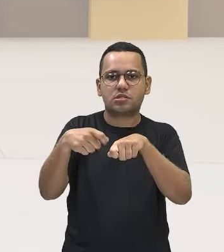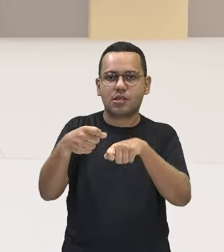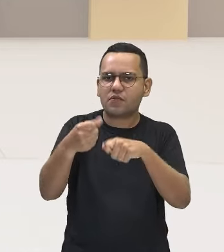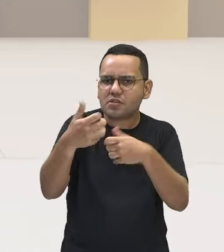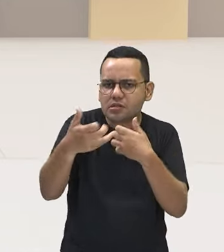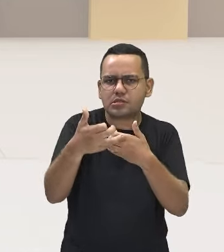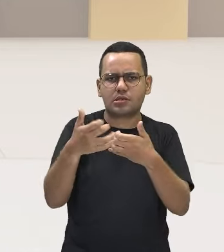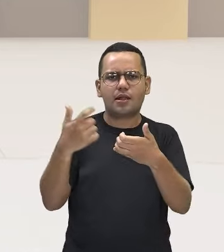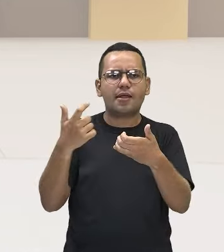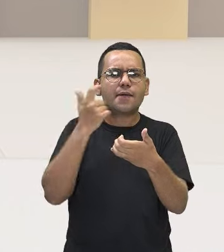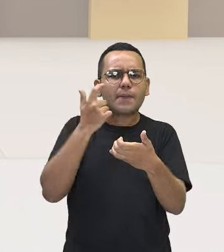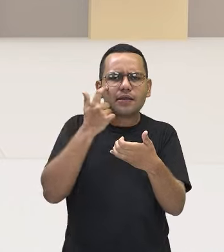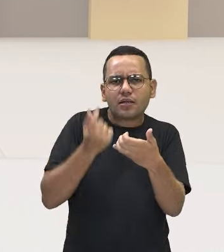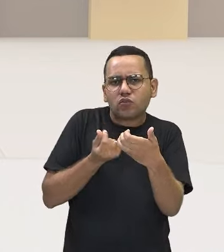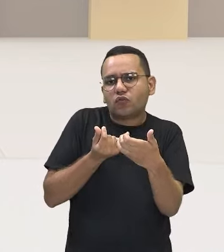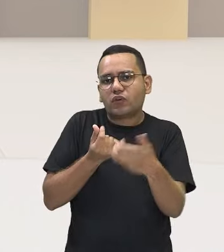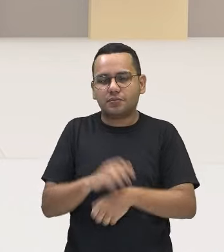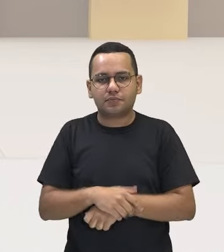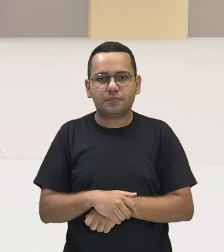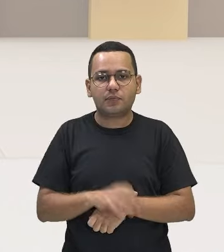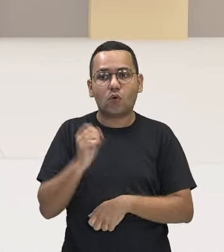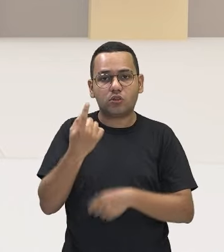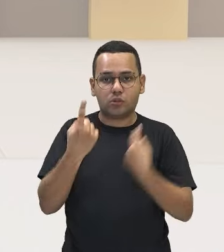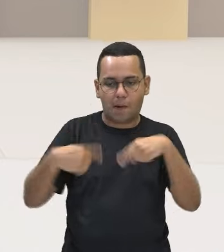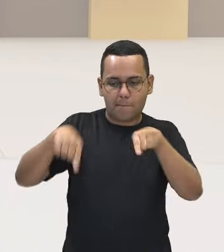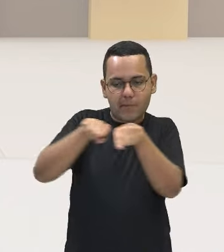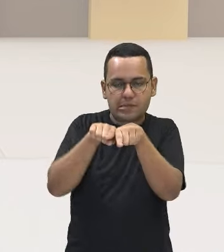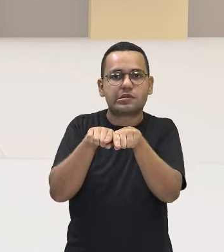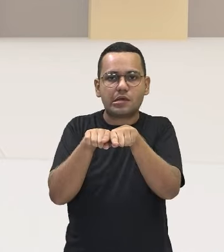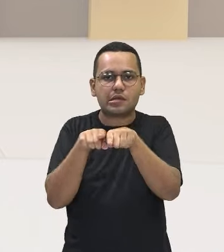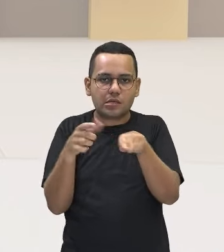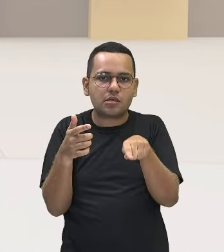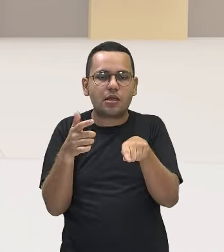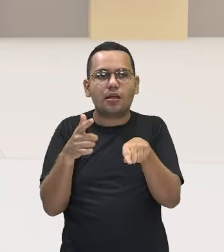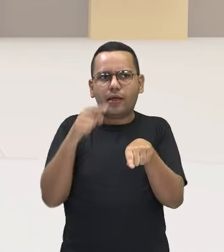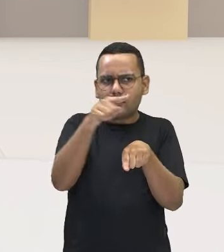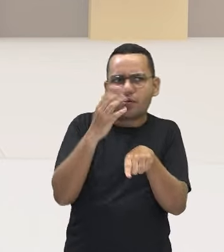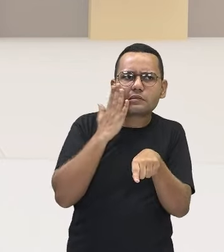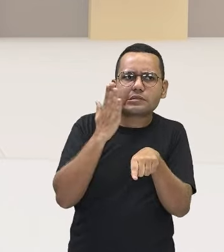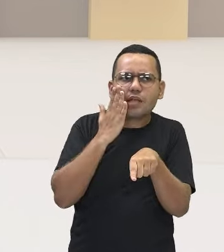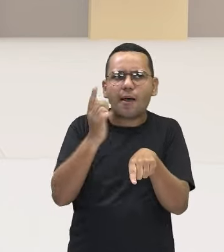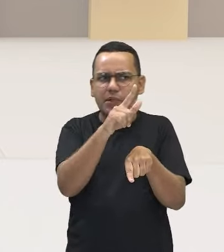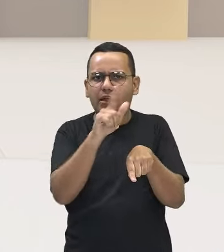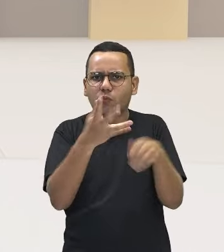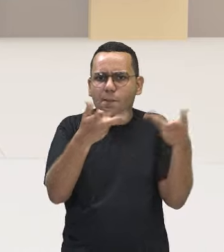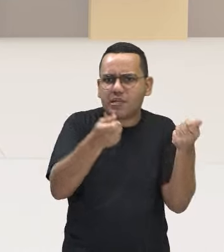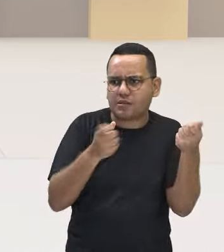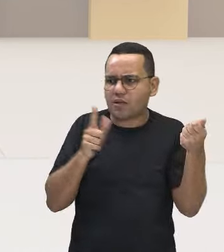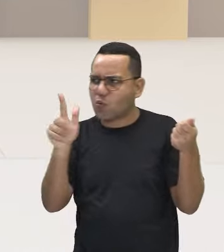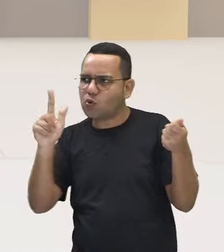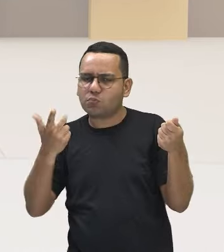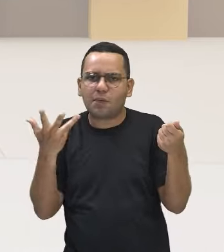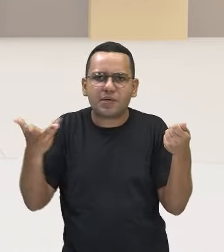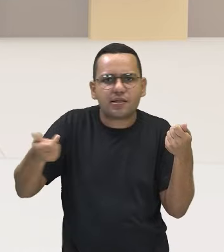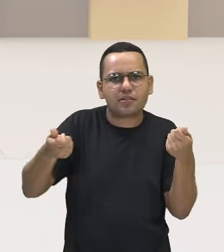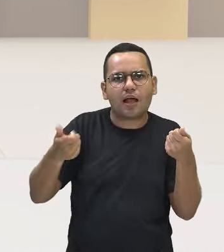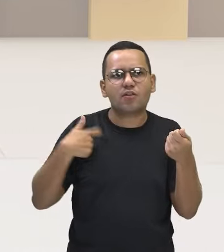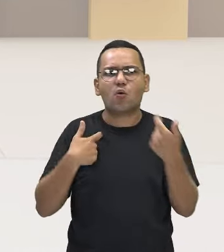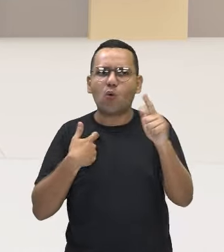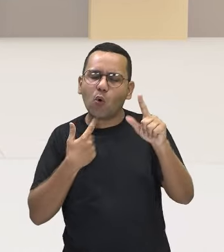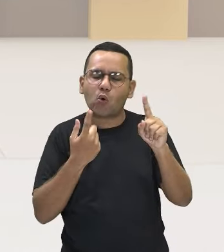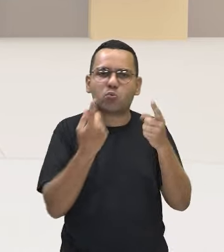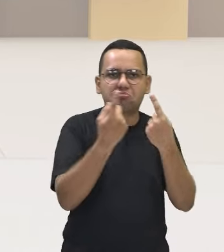você pode fazer uma parceria com um colega que tu sabe fazer uma coisa, ele sabe fazer outra, um sabe dançar, o outro sabe tocar um instrumento, um sabe cantar, o outro sabe